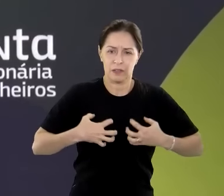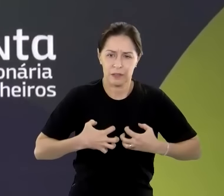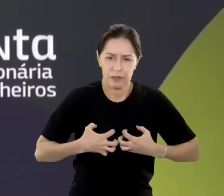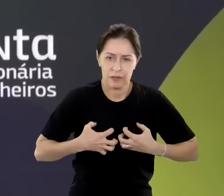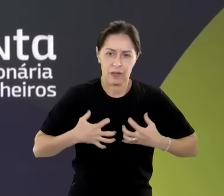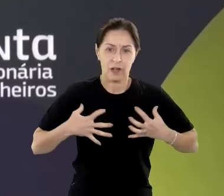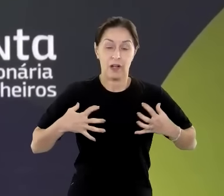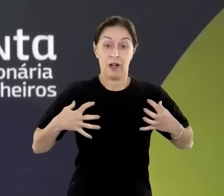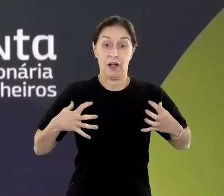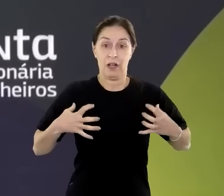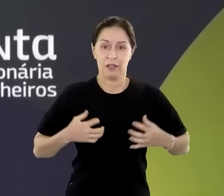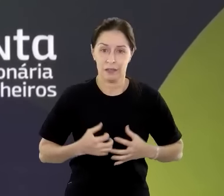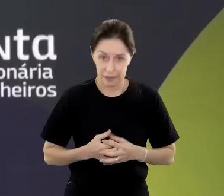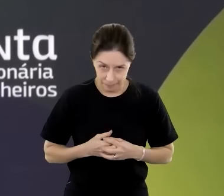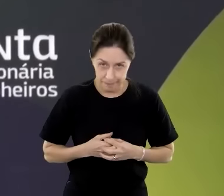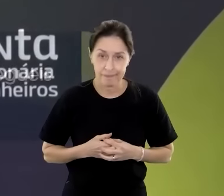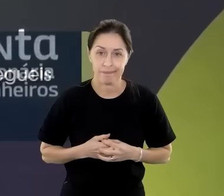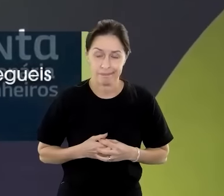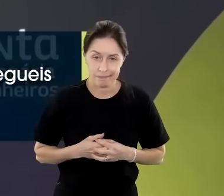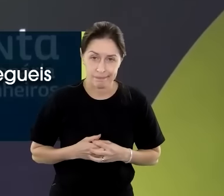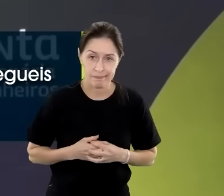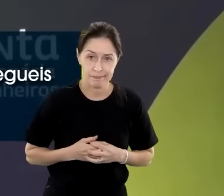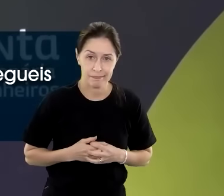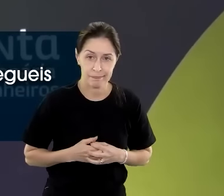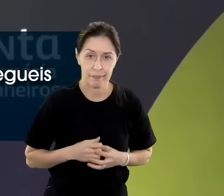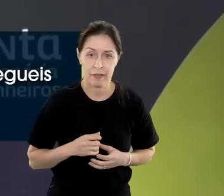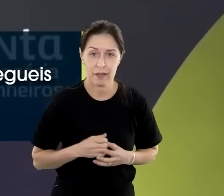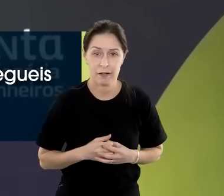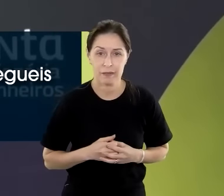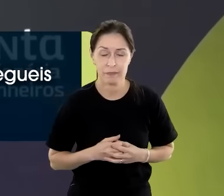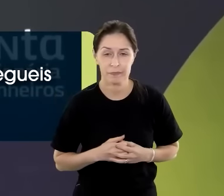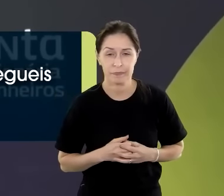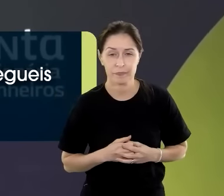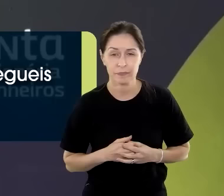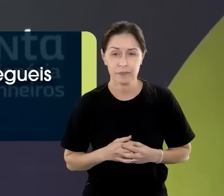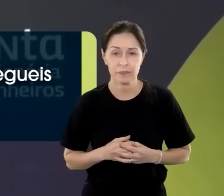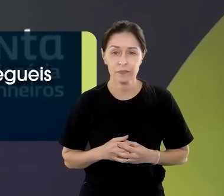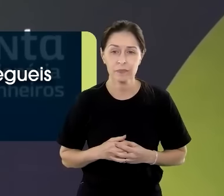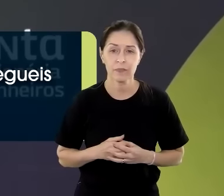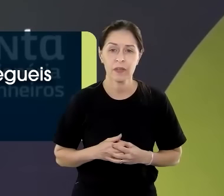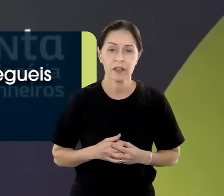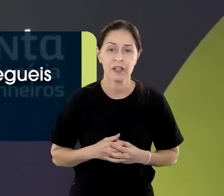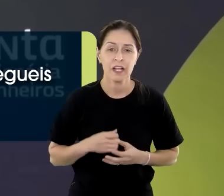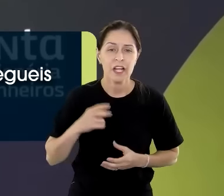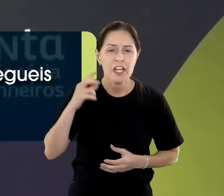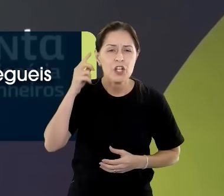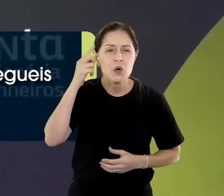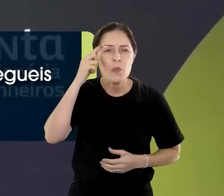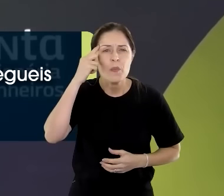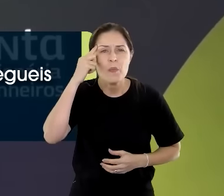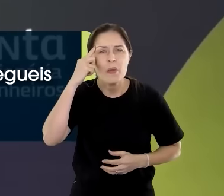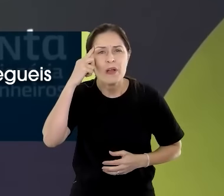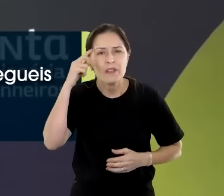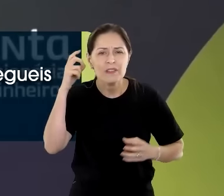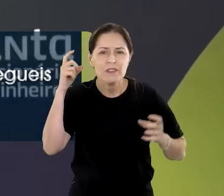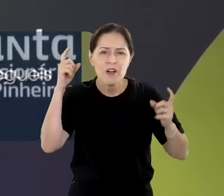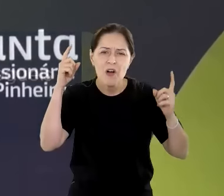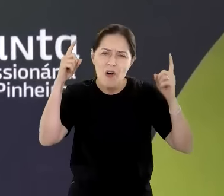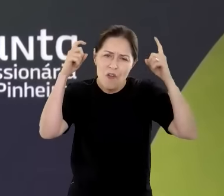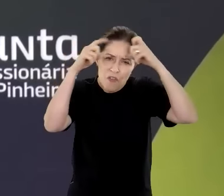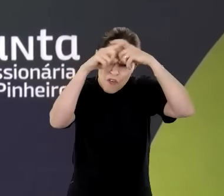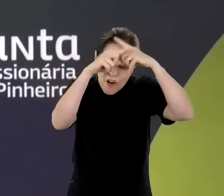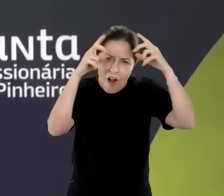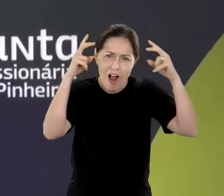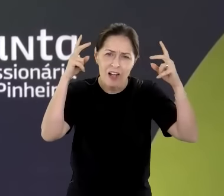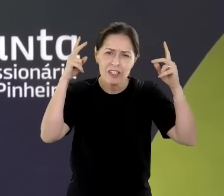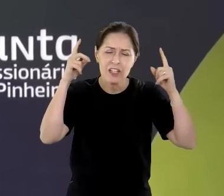vos entregueis a inquietações. E a palavra inquietações no grego